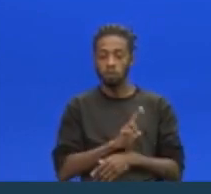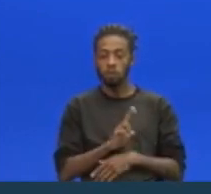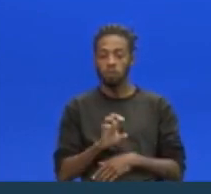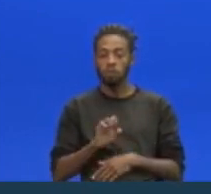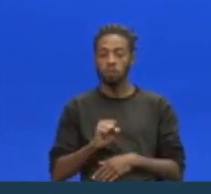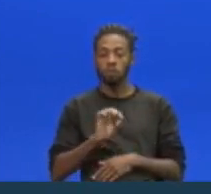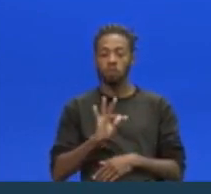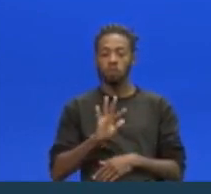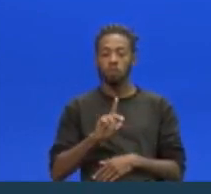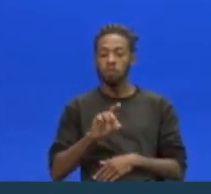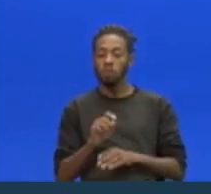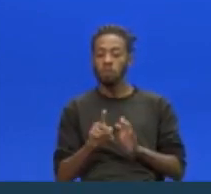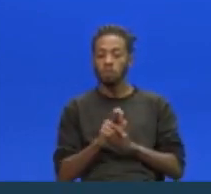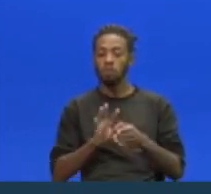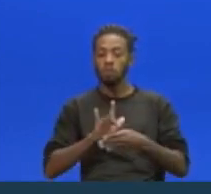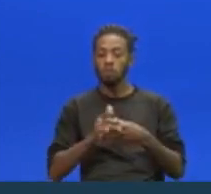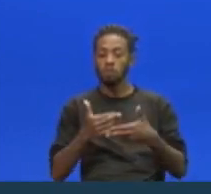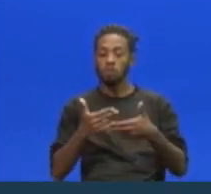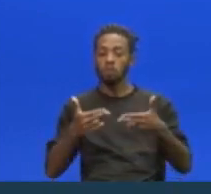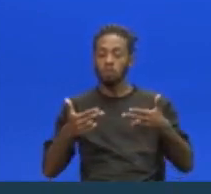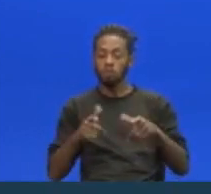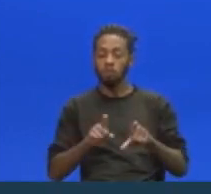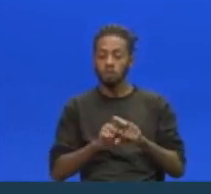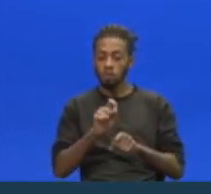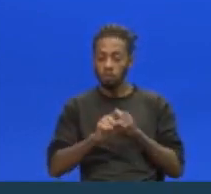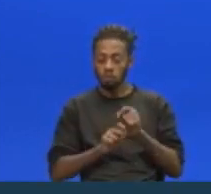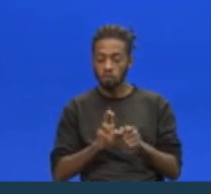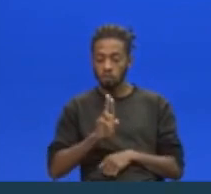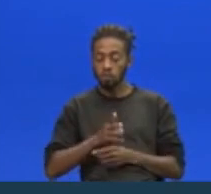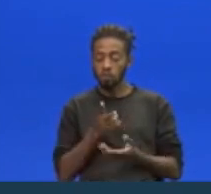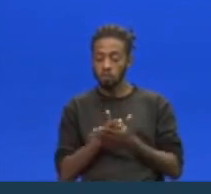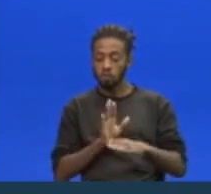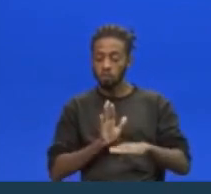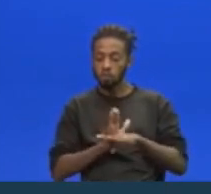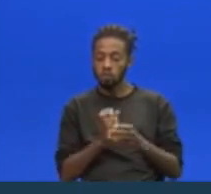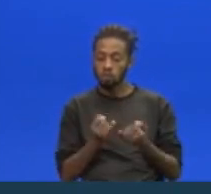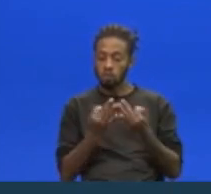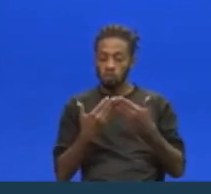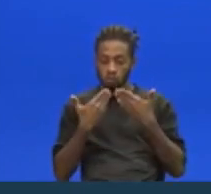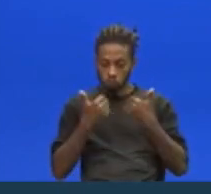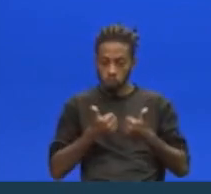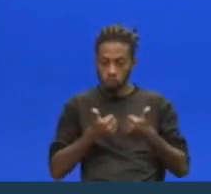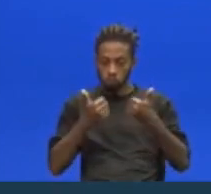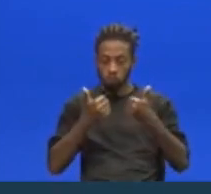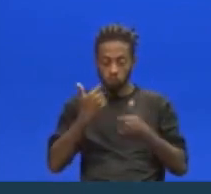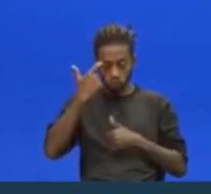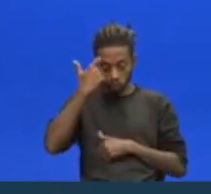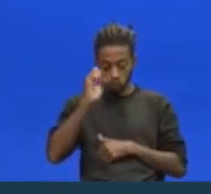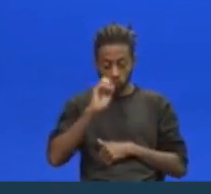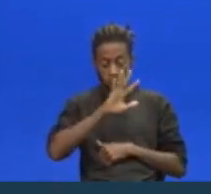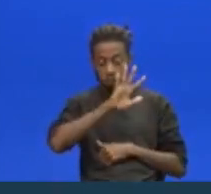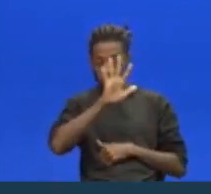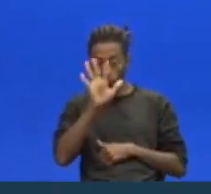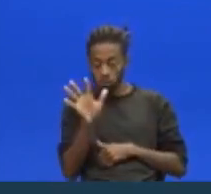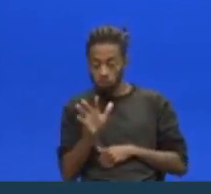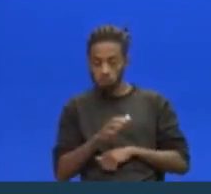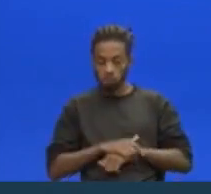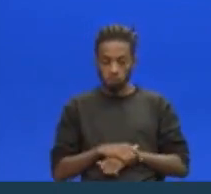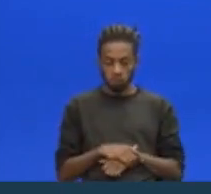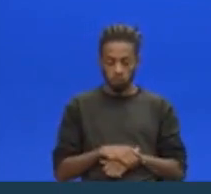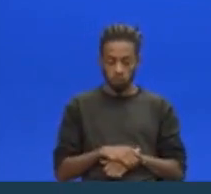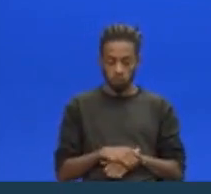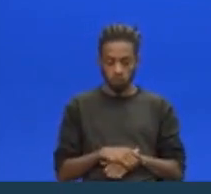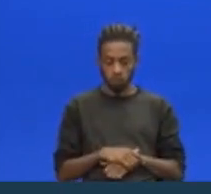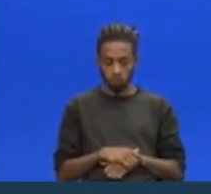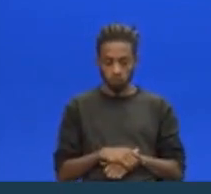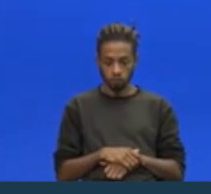estudos epidemiológicos. E esses estudos, eles servem justamente para trazer uma maior luz, um melhor entendimento, uma melhor